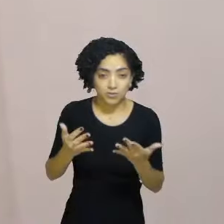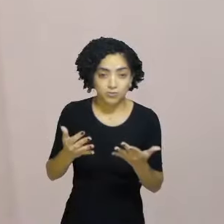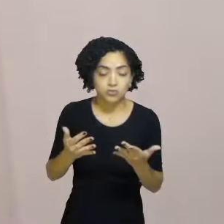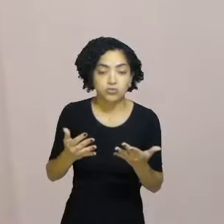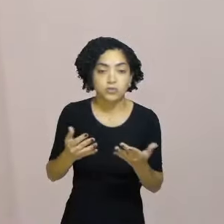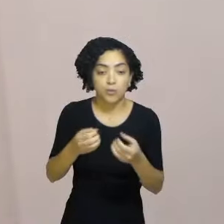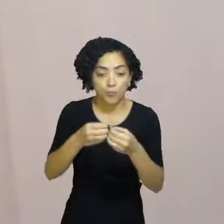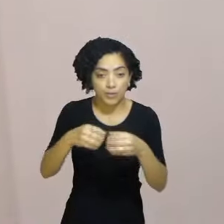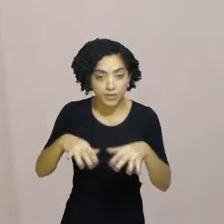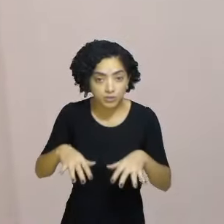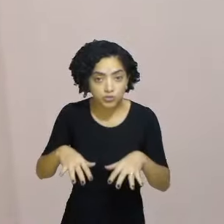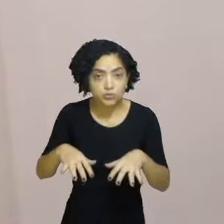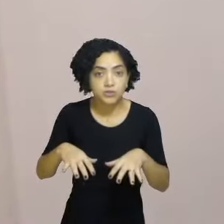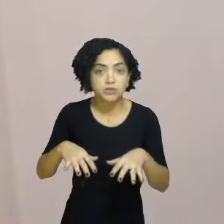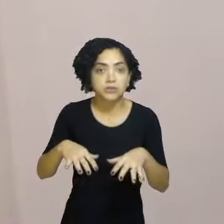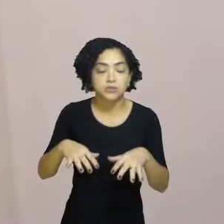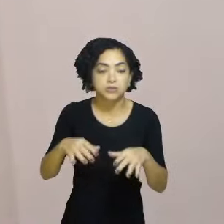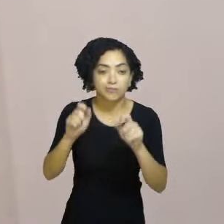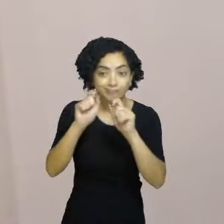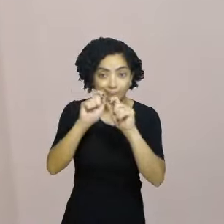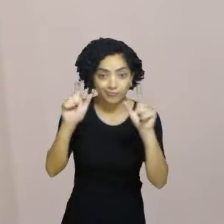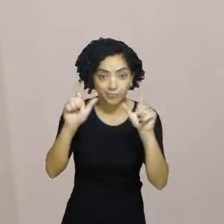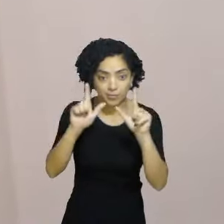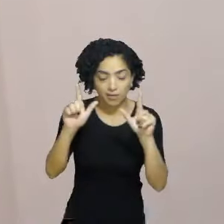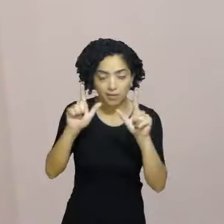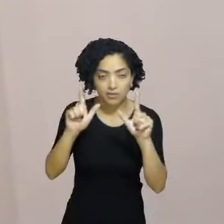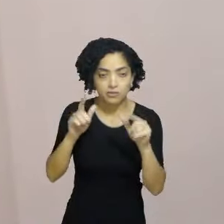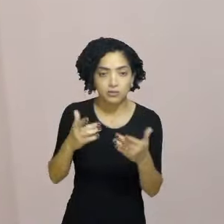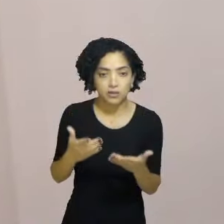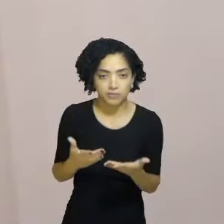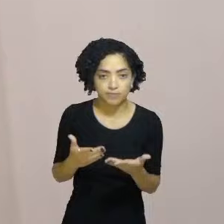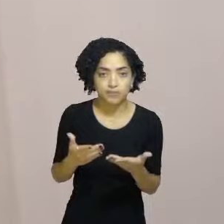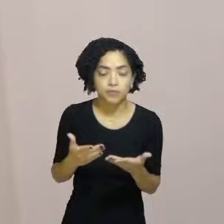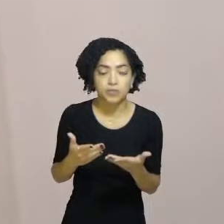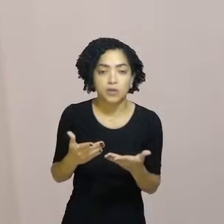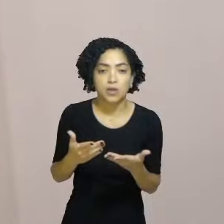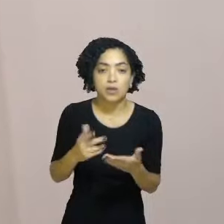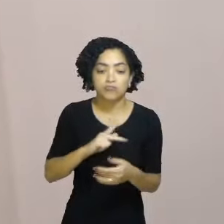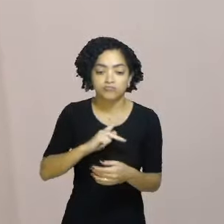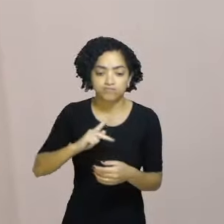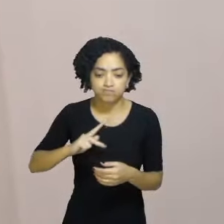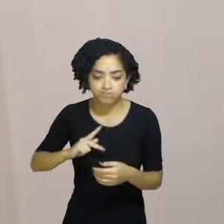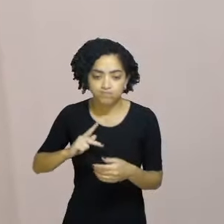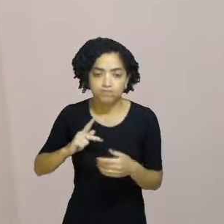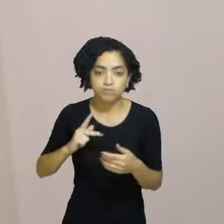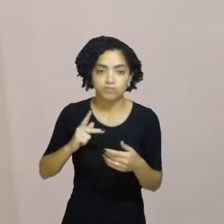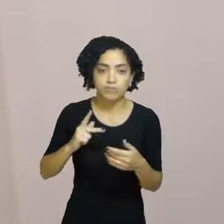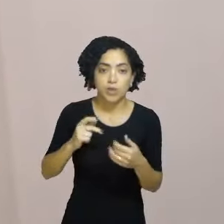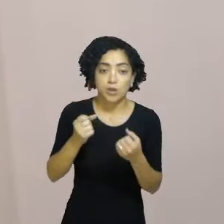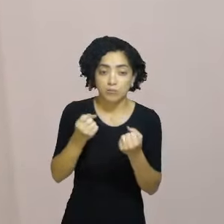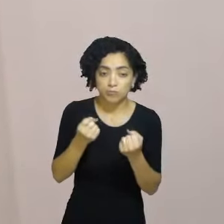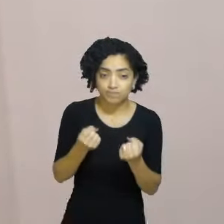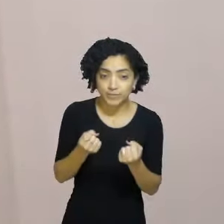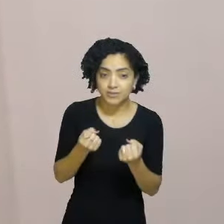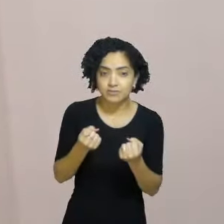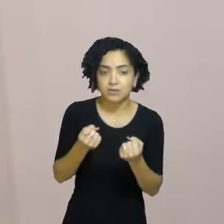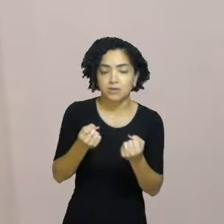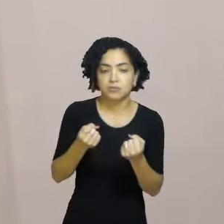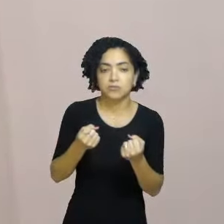e investidores em alerta. O peso da máquina pública só aumenta, principalmente